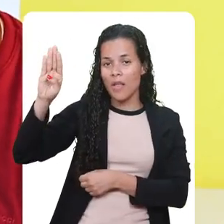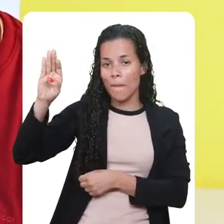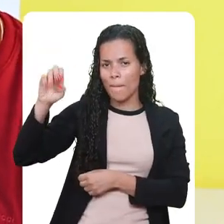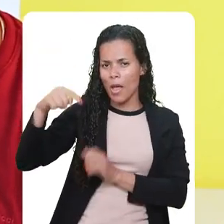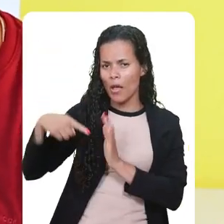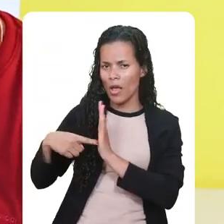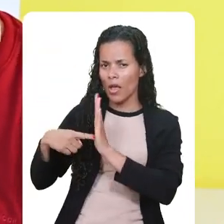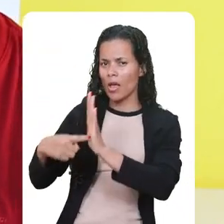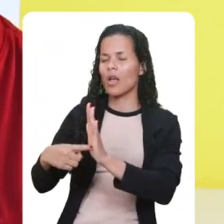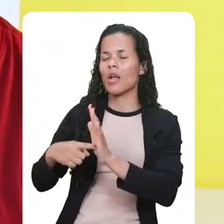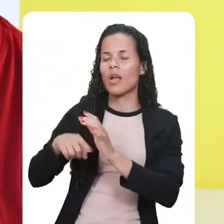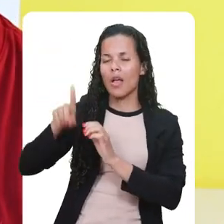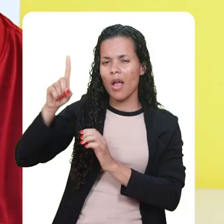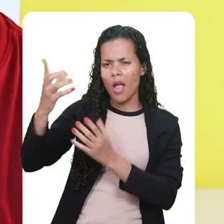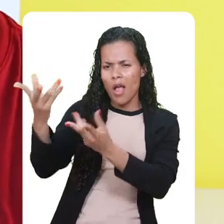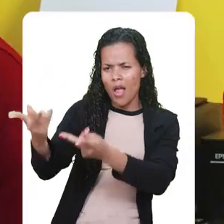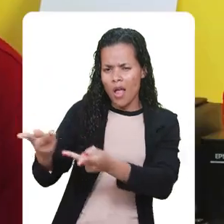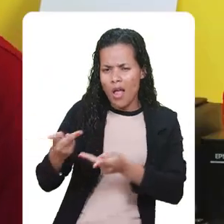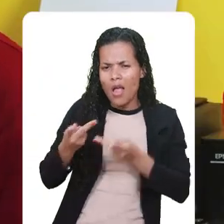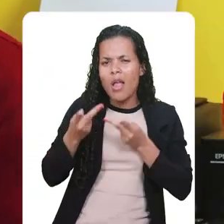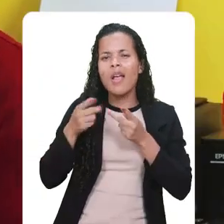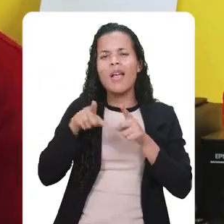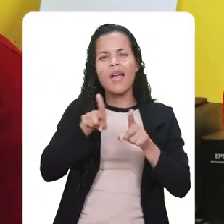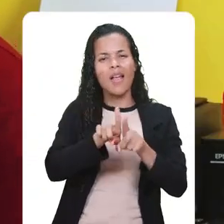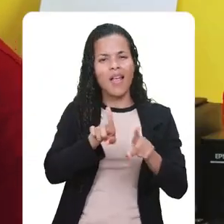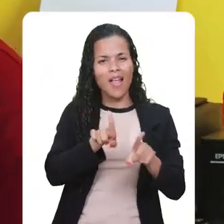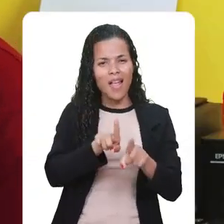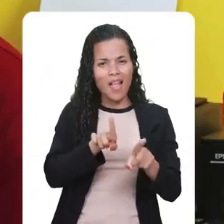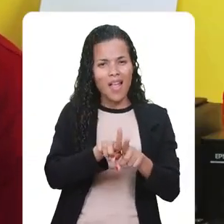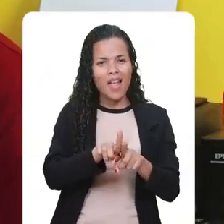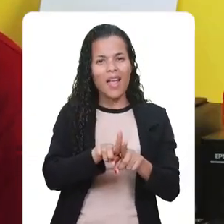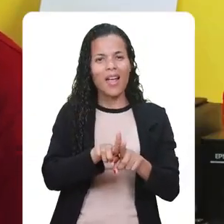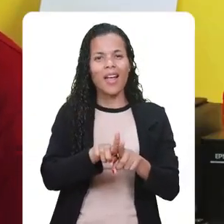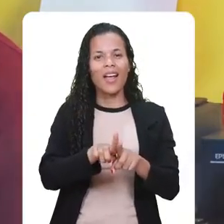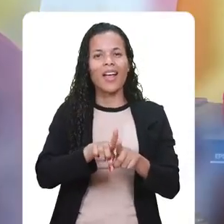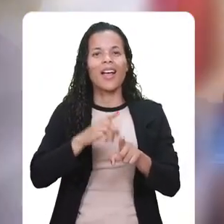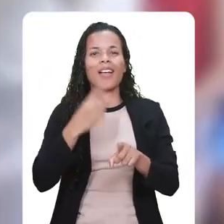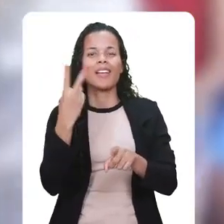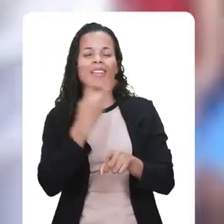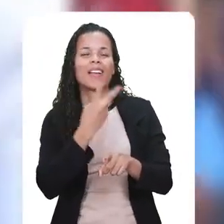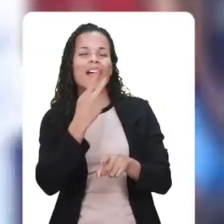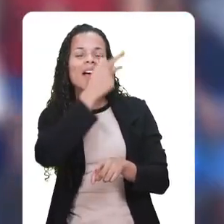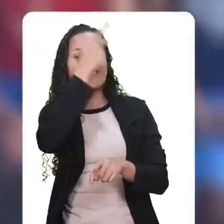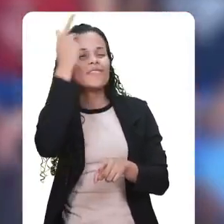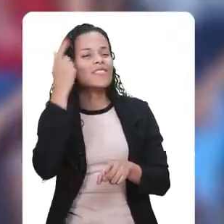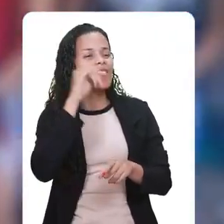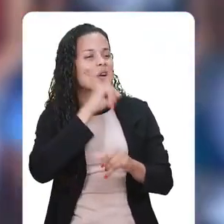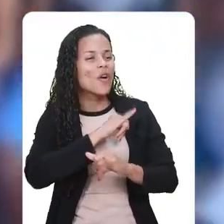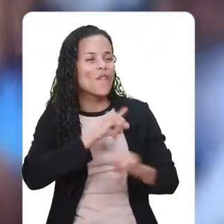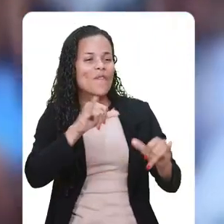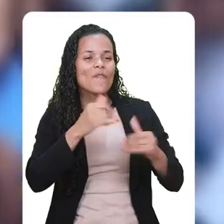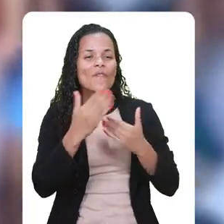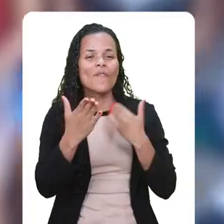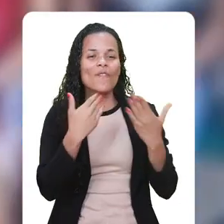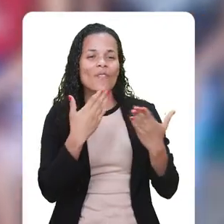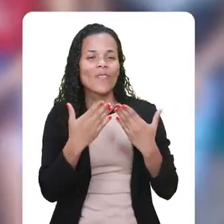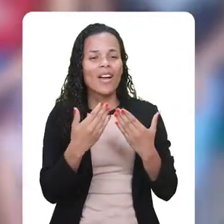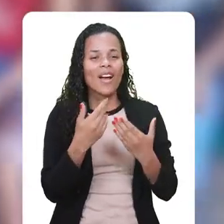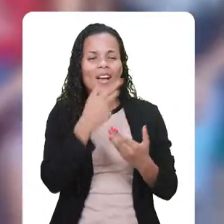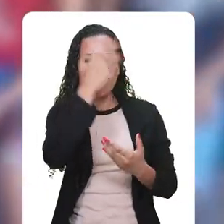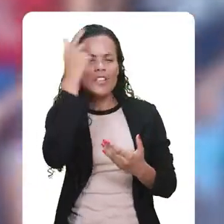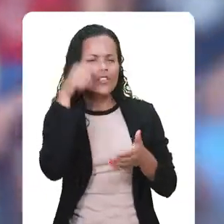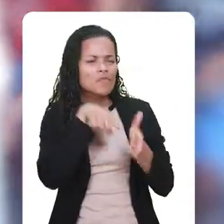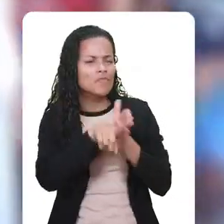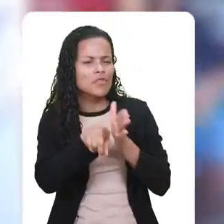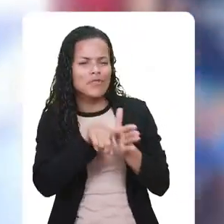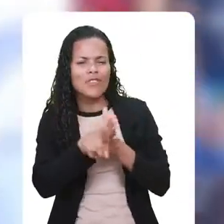quando o boi foi se apresentar em Itambé. A receptividade também, segundo os relatos dos